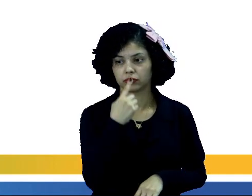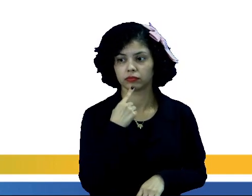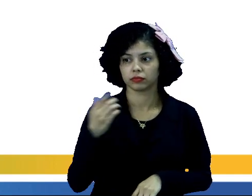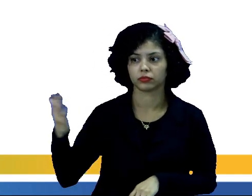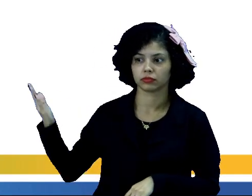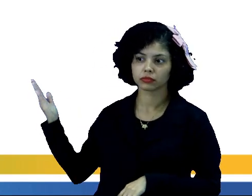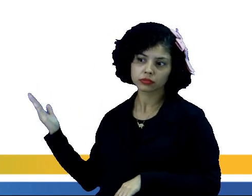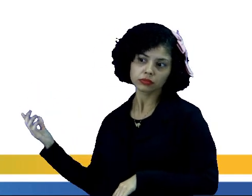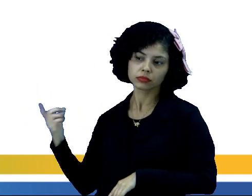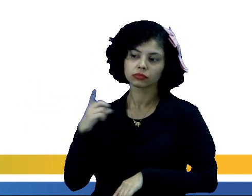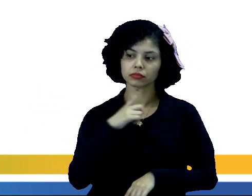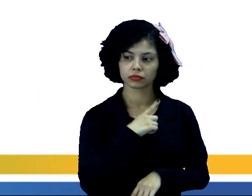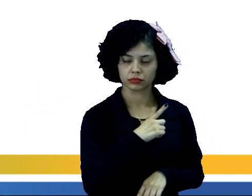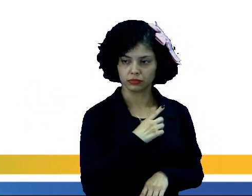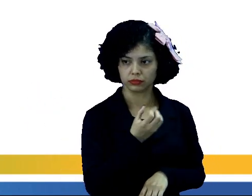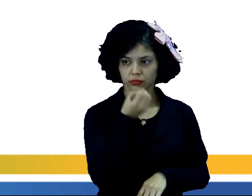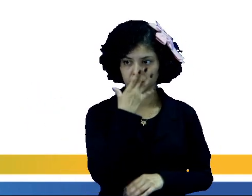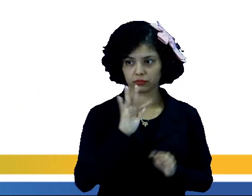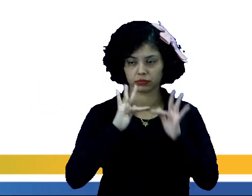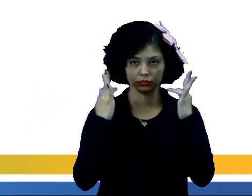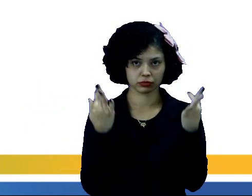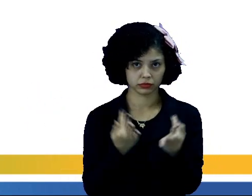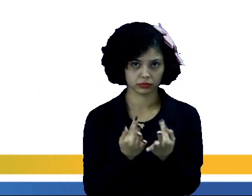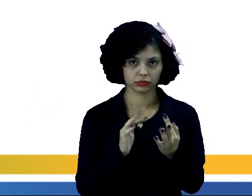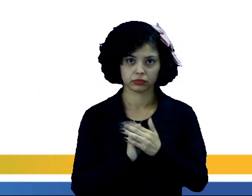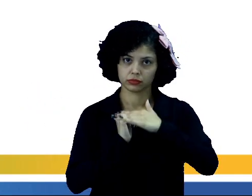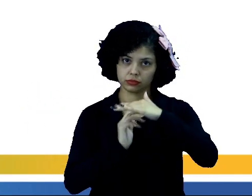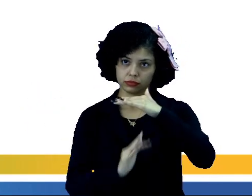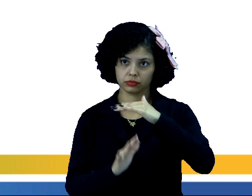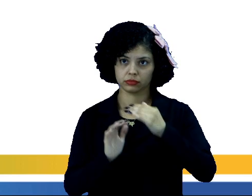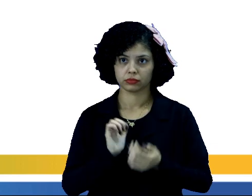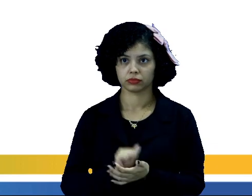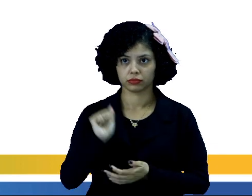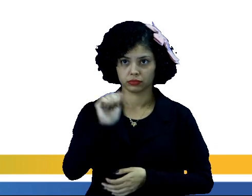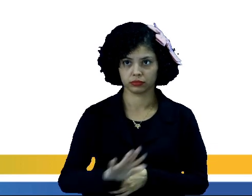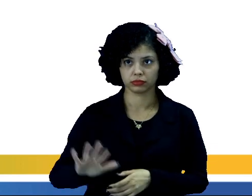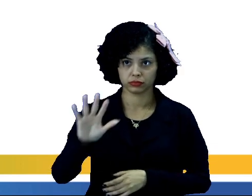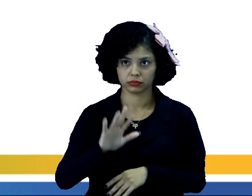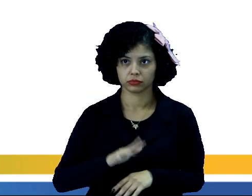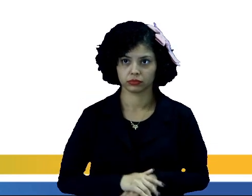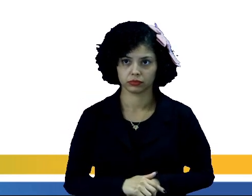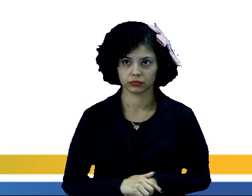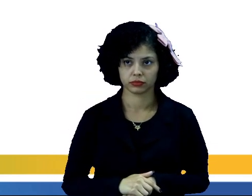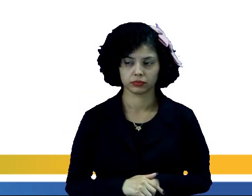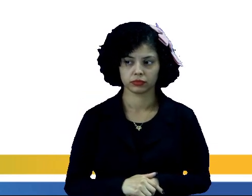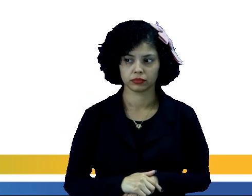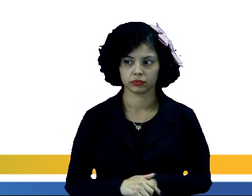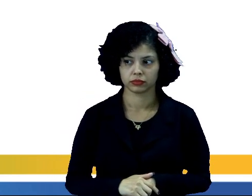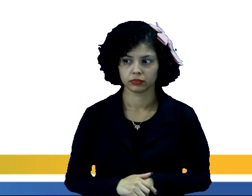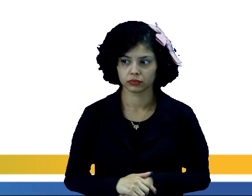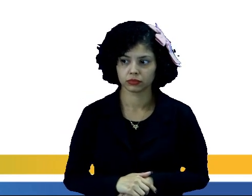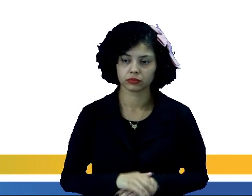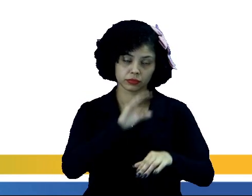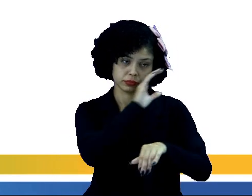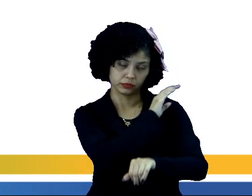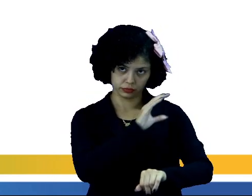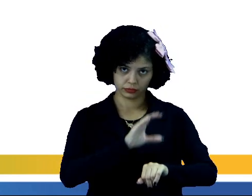imagem a gente tem aí a foto de uma família de imigrantes asiáticos.